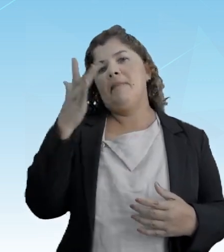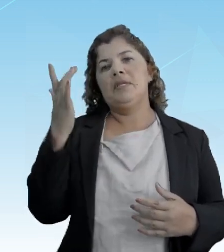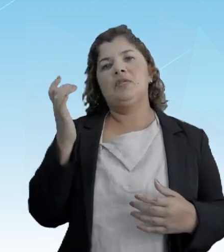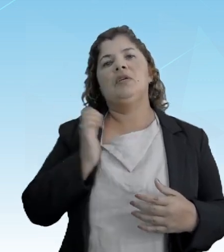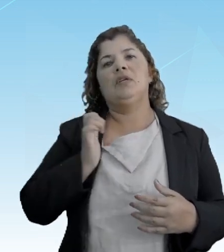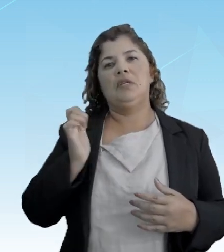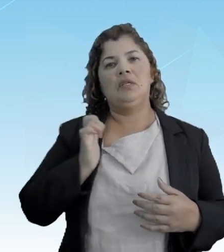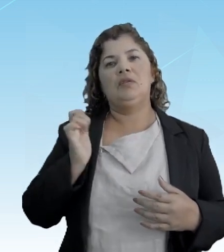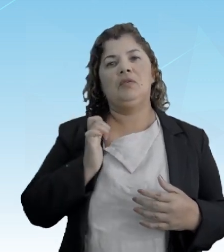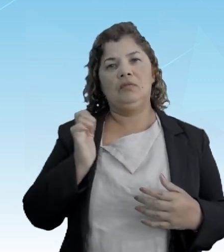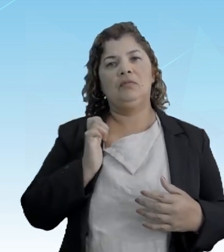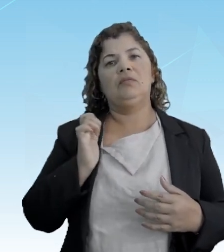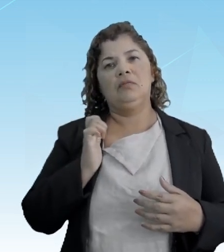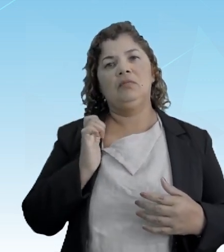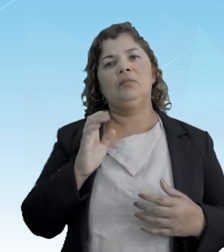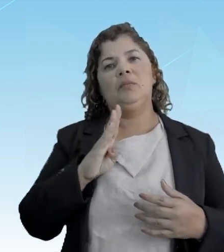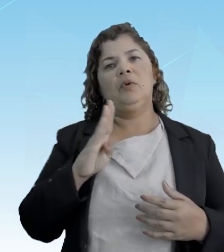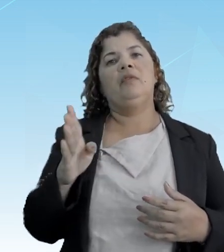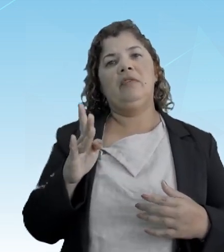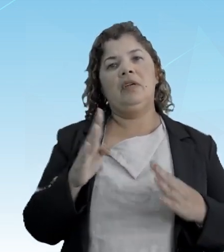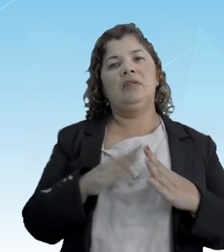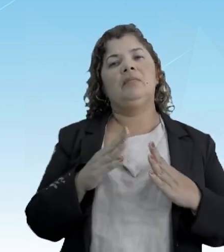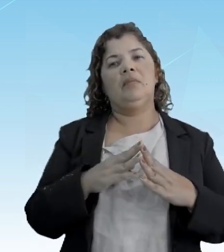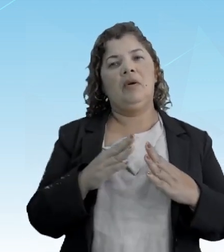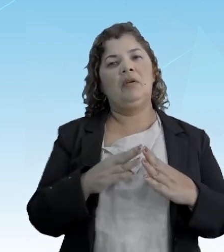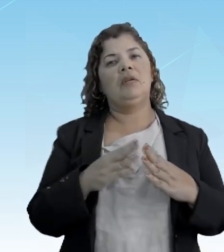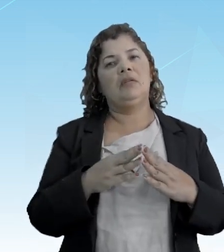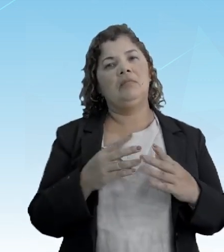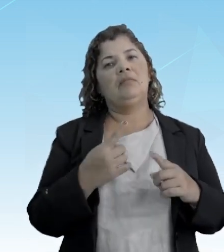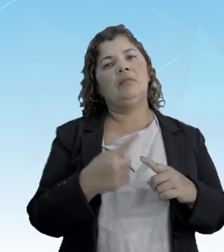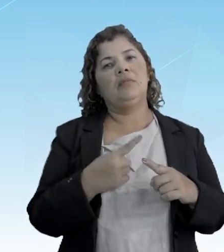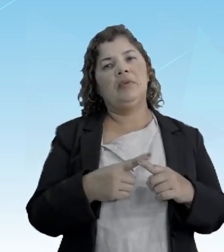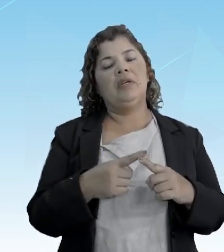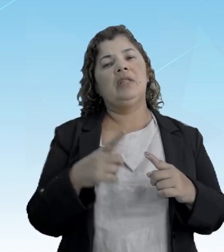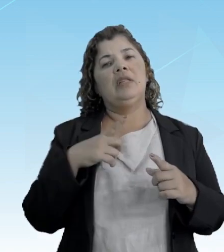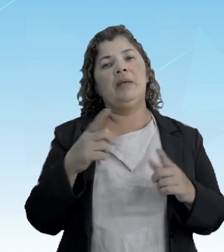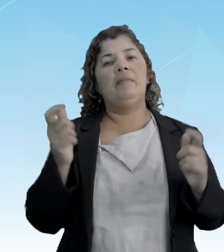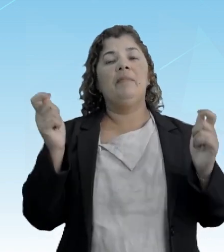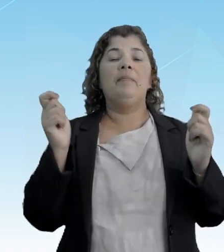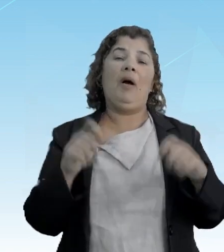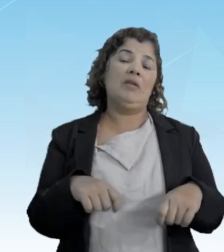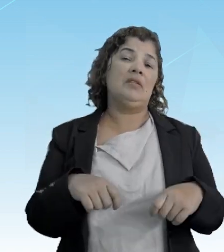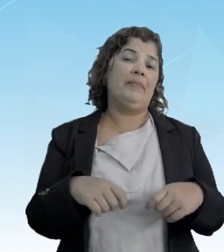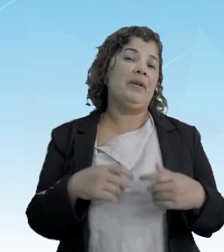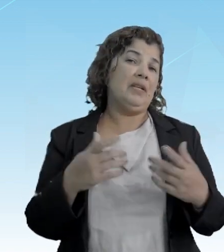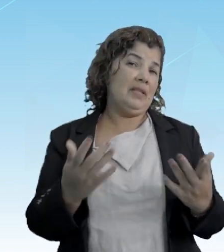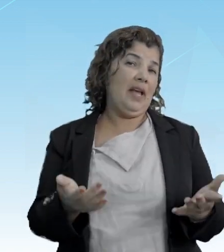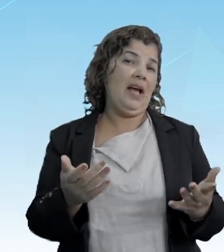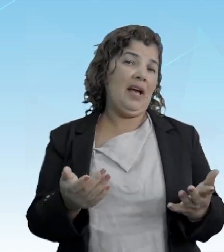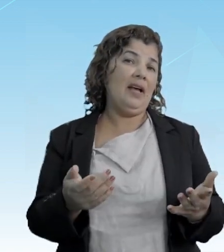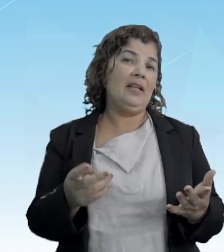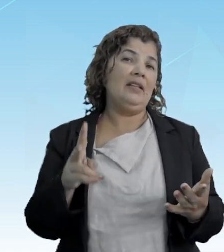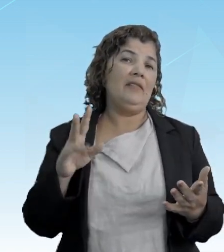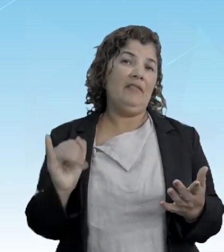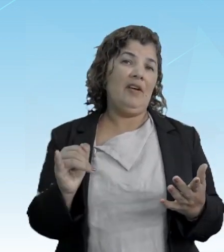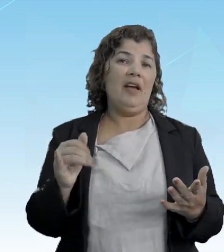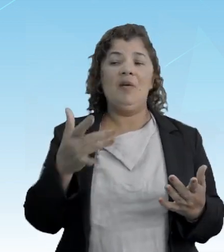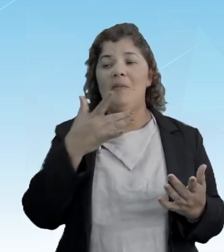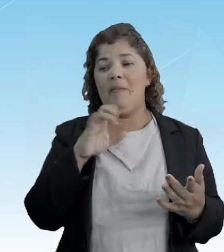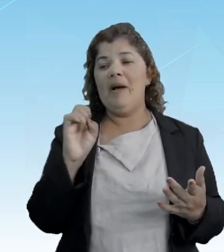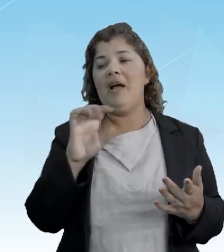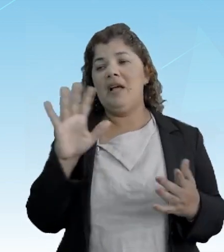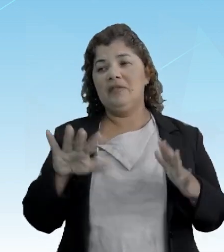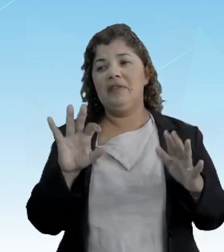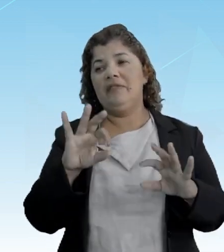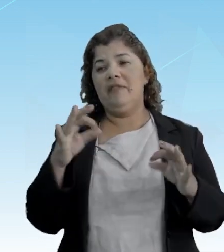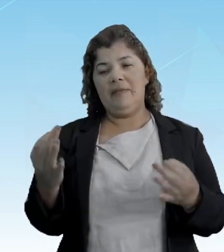à beira-mar de Boa Viagem, né? Que são pessoas que têm muito mais possibilidades, inclusive vão até receber os clientes dos pais deles às